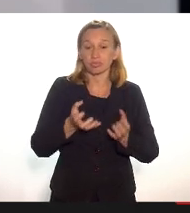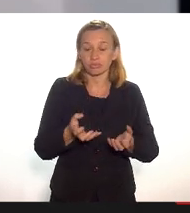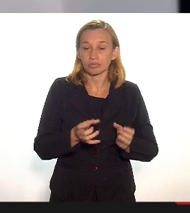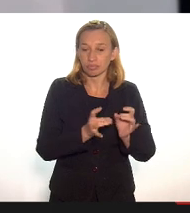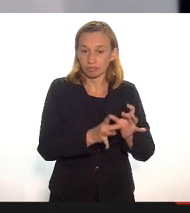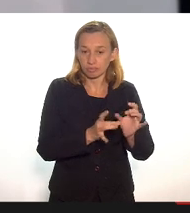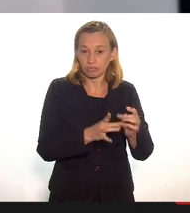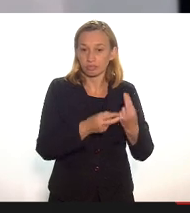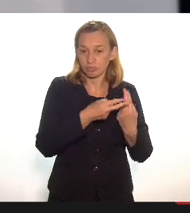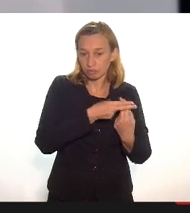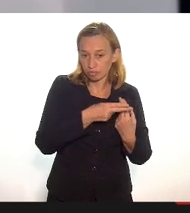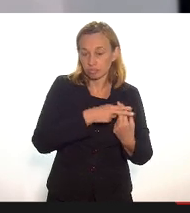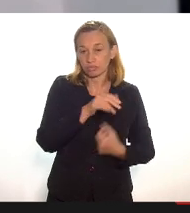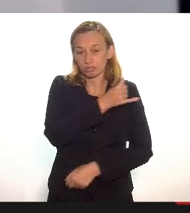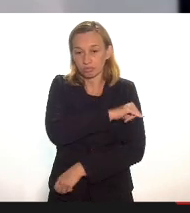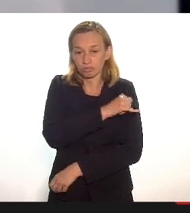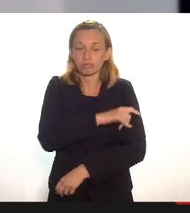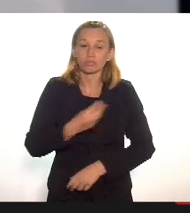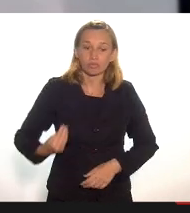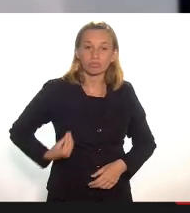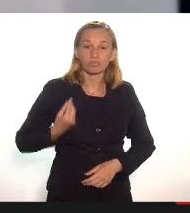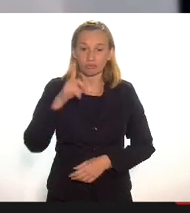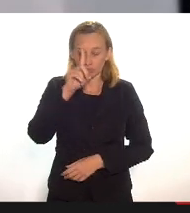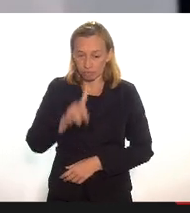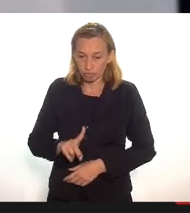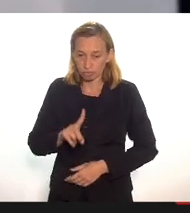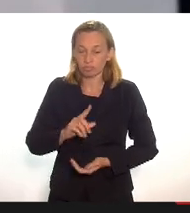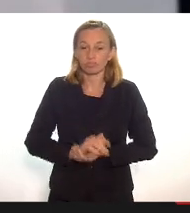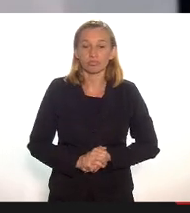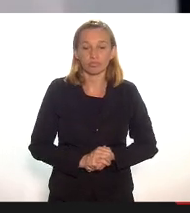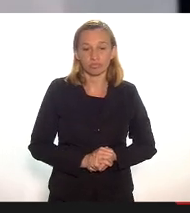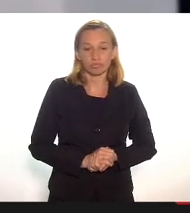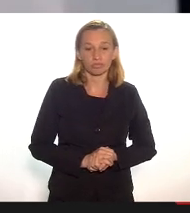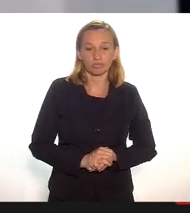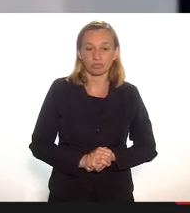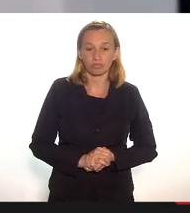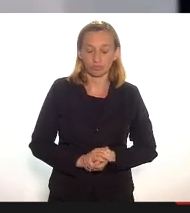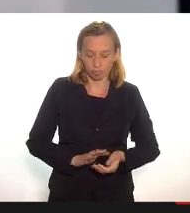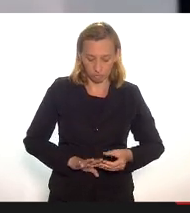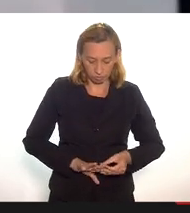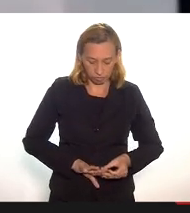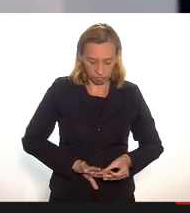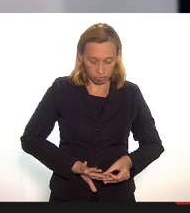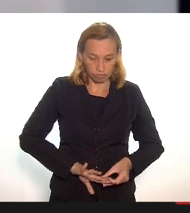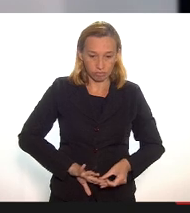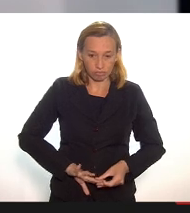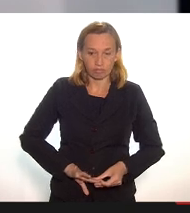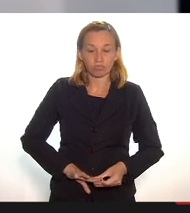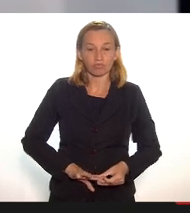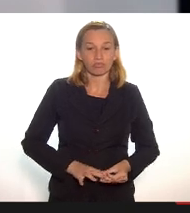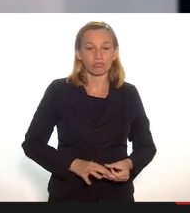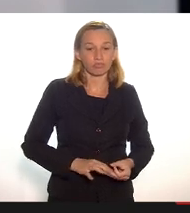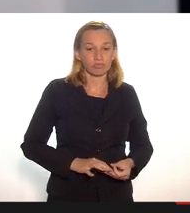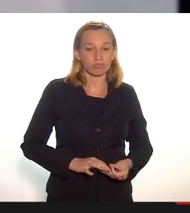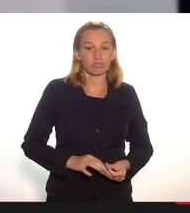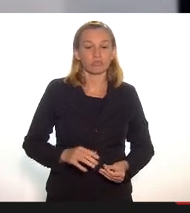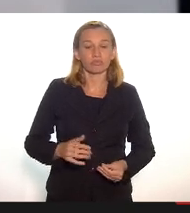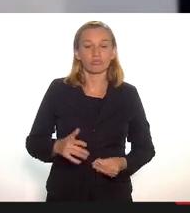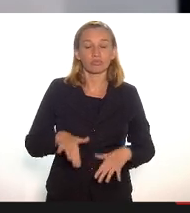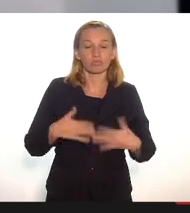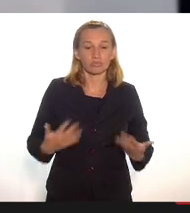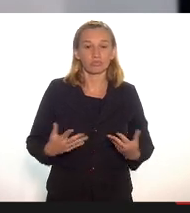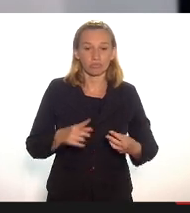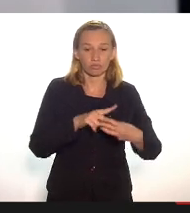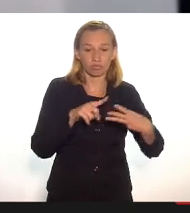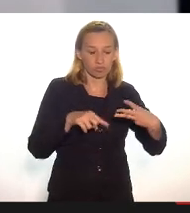Janeiro e tem o direito à vida e o dever do Estado em risco aí. Então, eu acho que nós devemos, talvez, juntar as